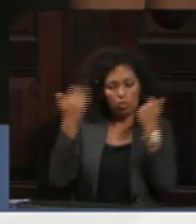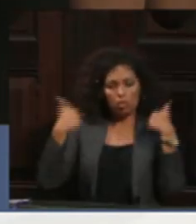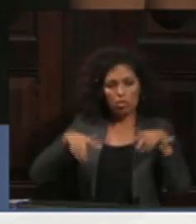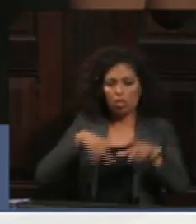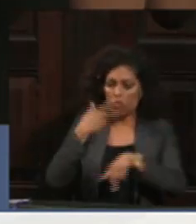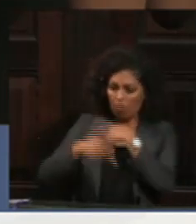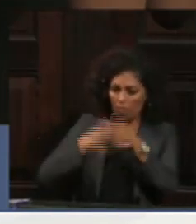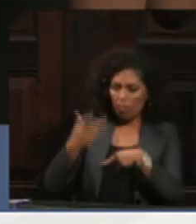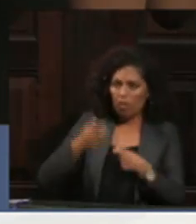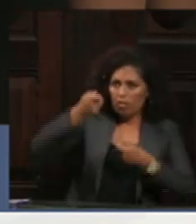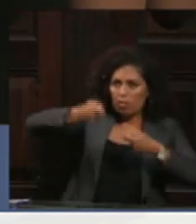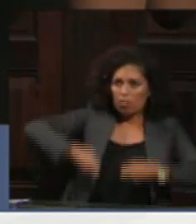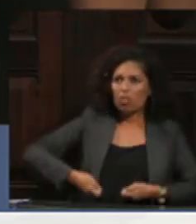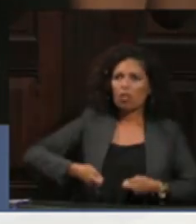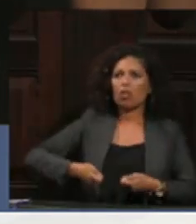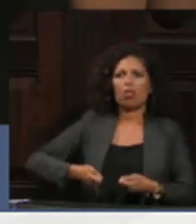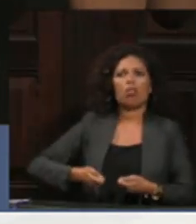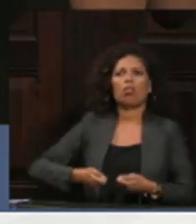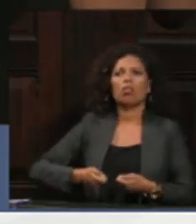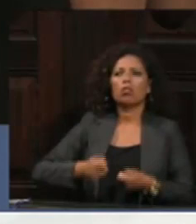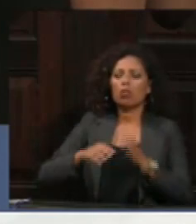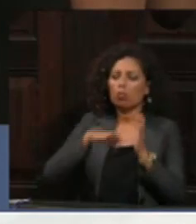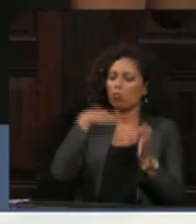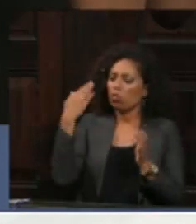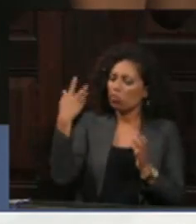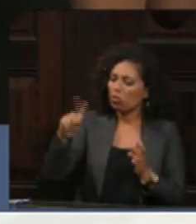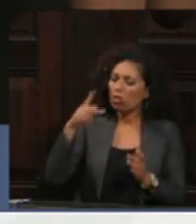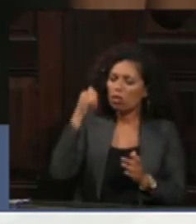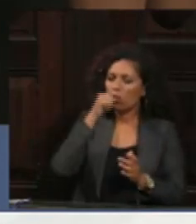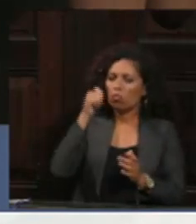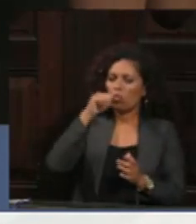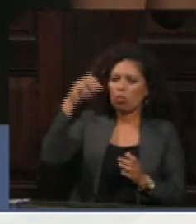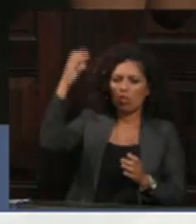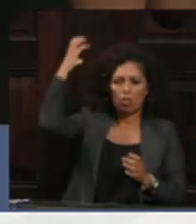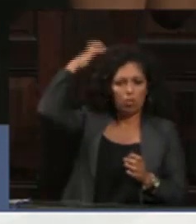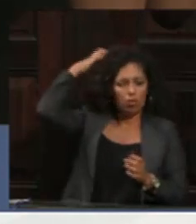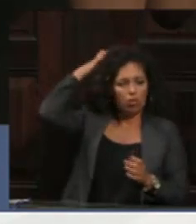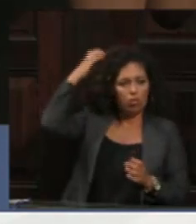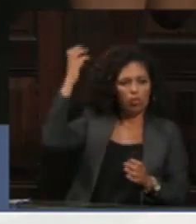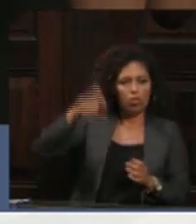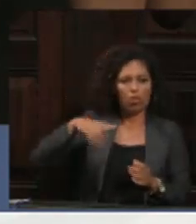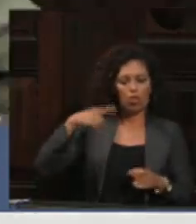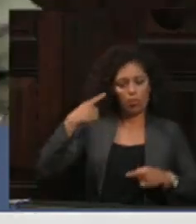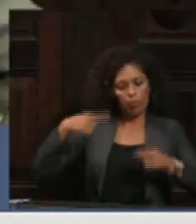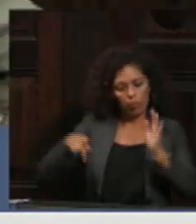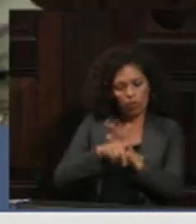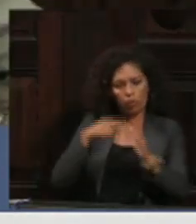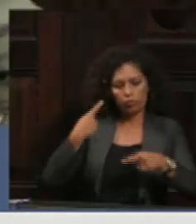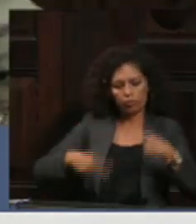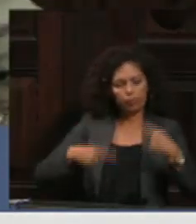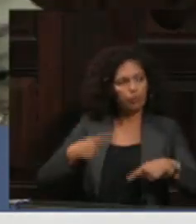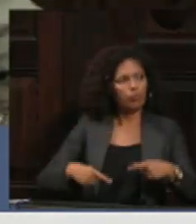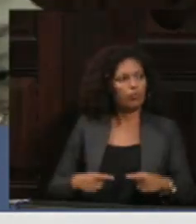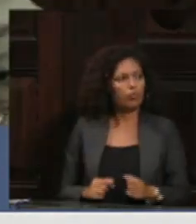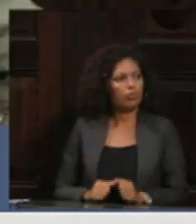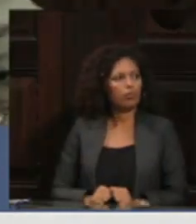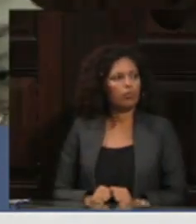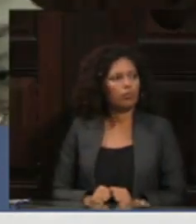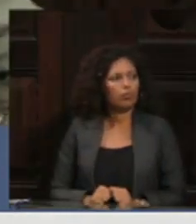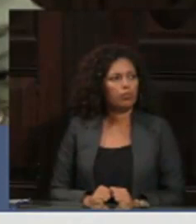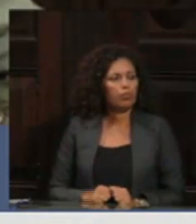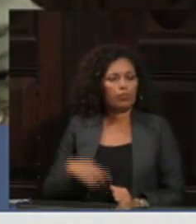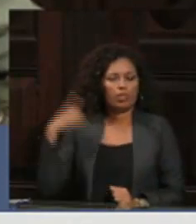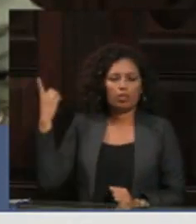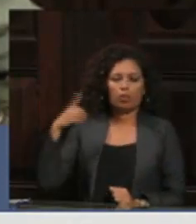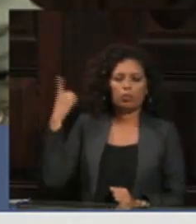que isso foi um feminicídio político e, portanto, deve ser tratado como tal. Muito obrigado, à parte. Eu que agradeço a parte de Vossa Excelência.